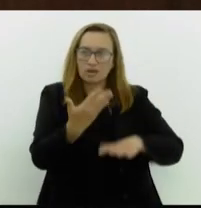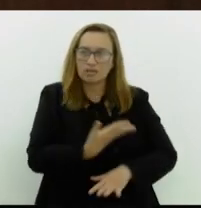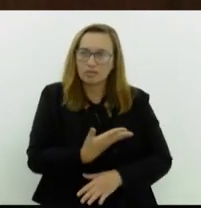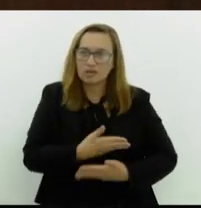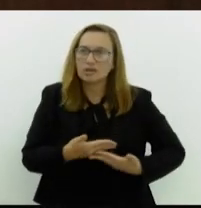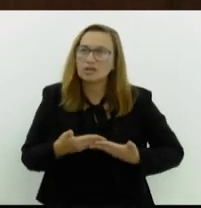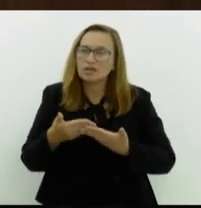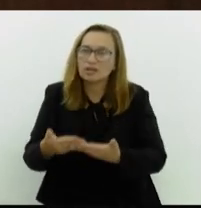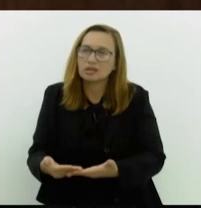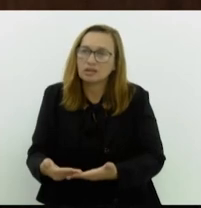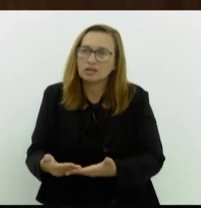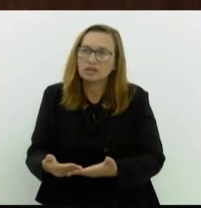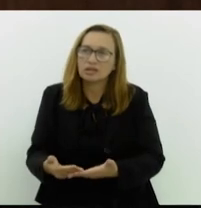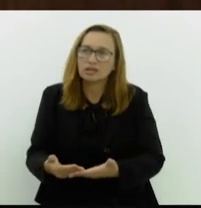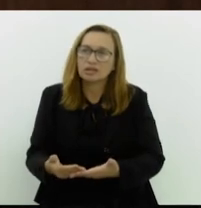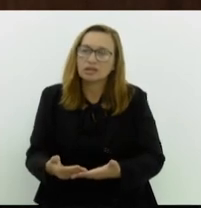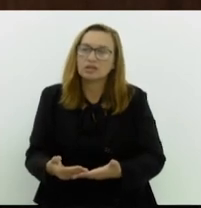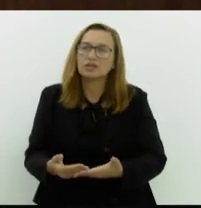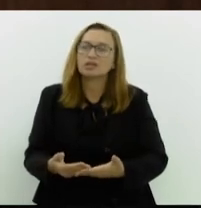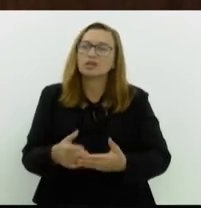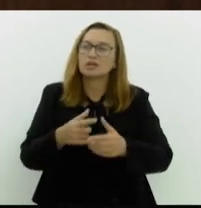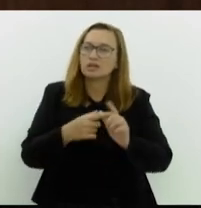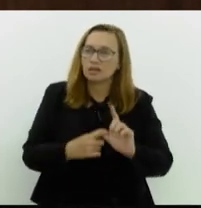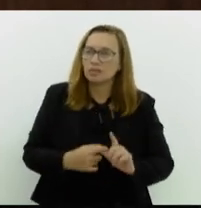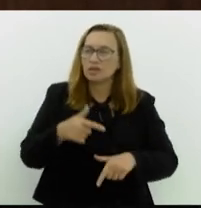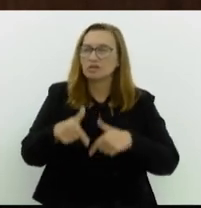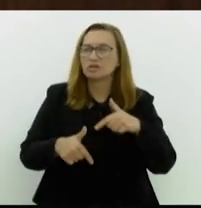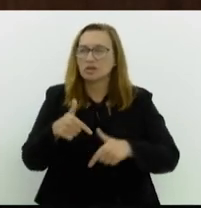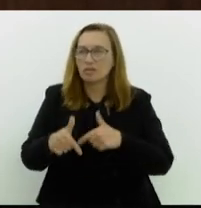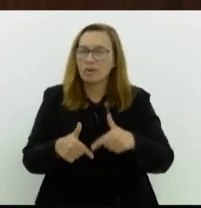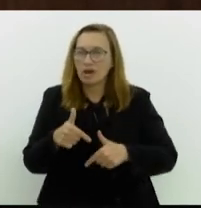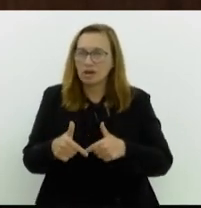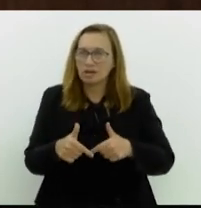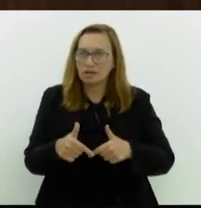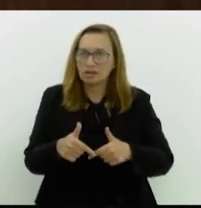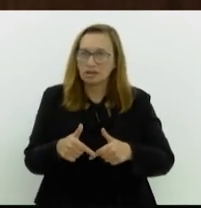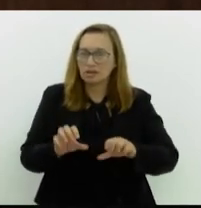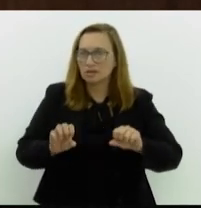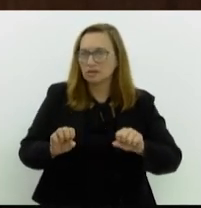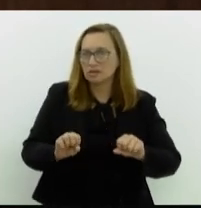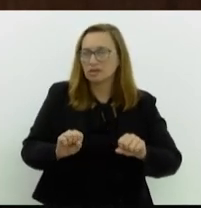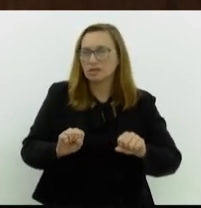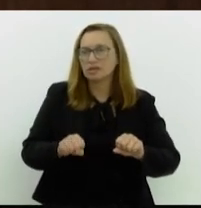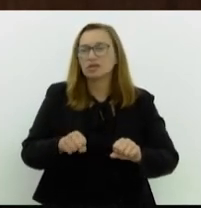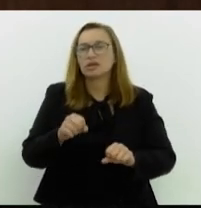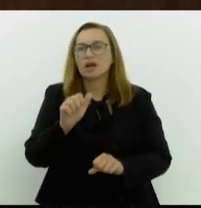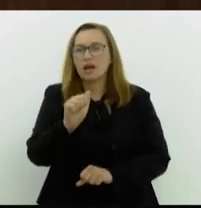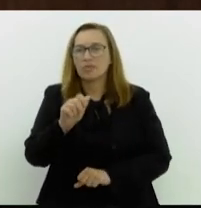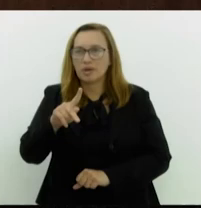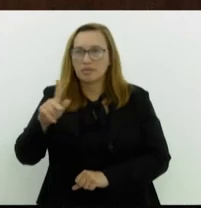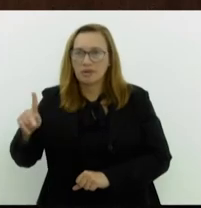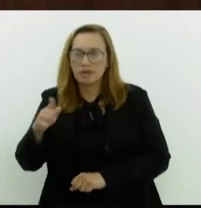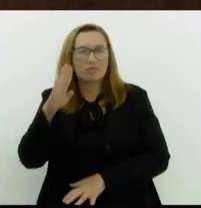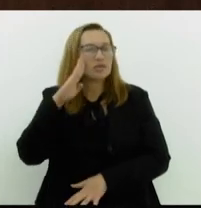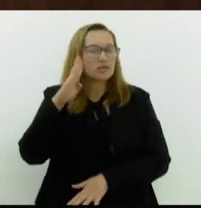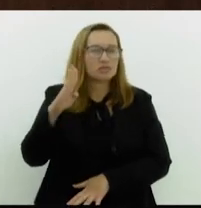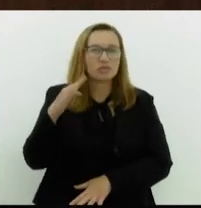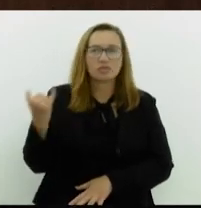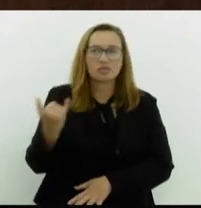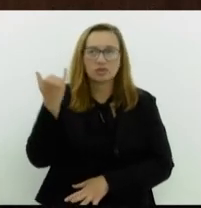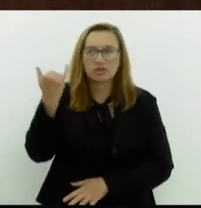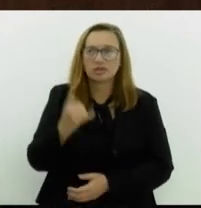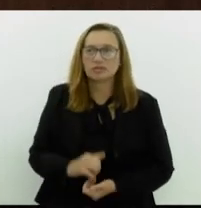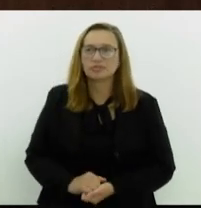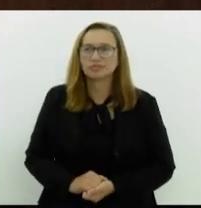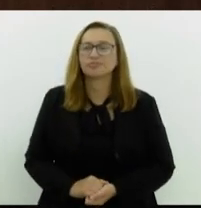os estabelecimentos que dispõem de suas dependências aos prestadores de serviços de entrega por aplicativo. Isso é de fundamental importância